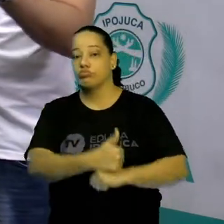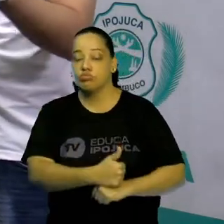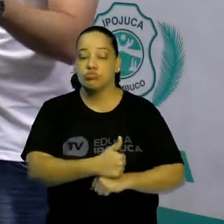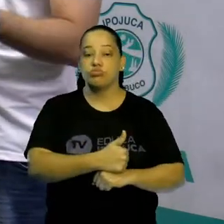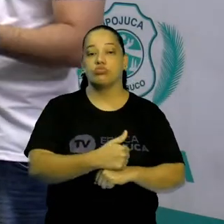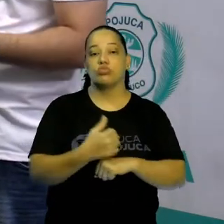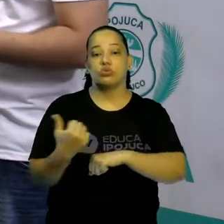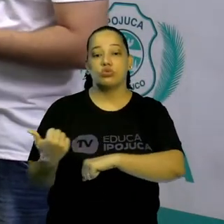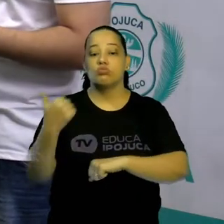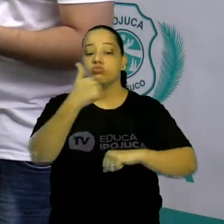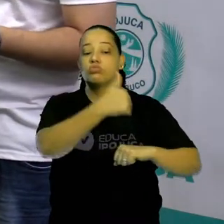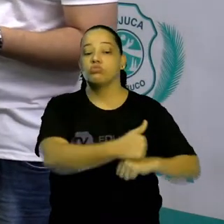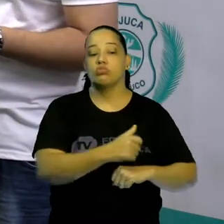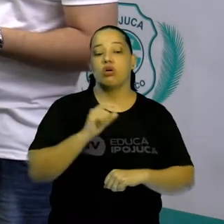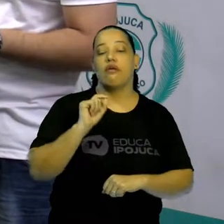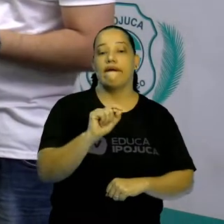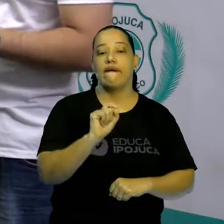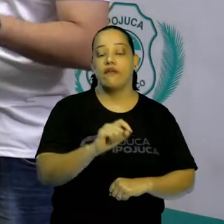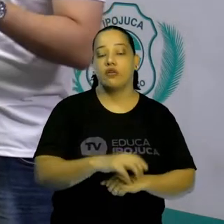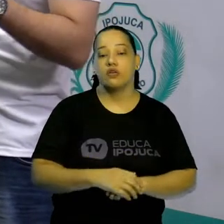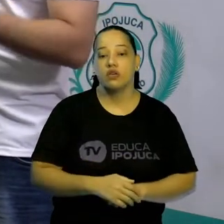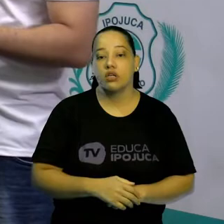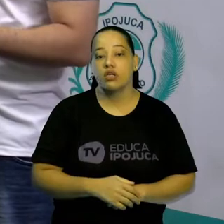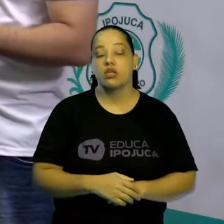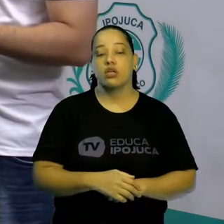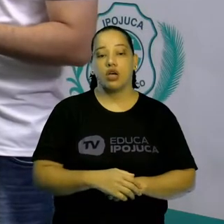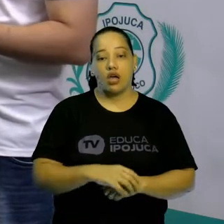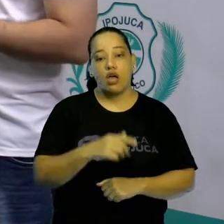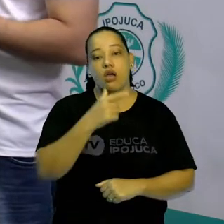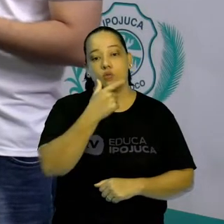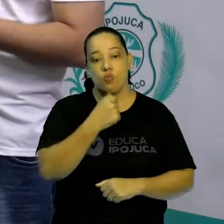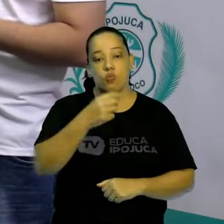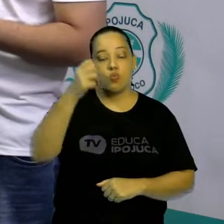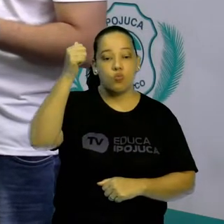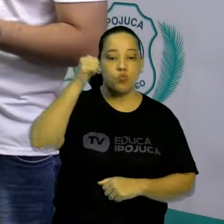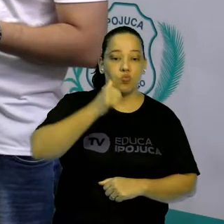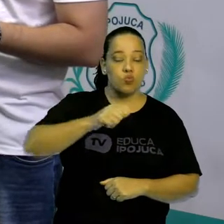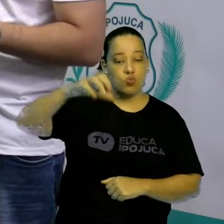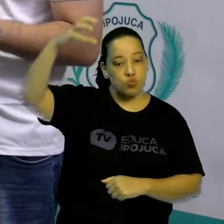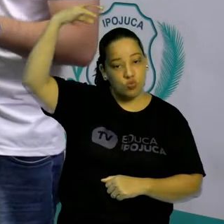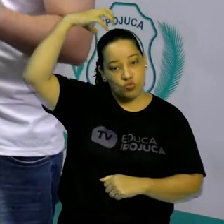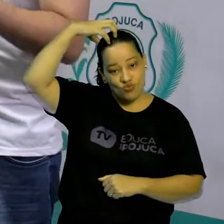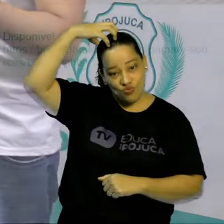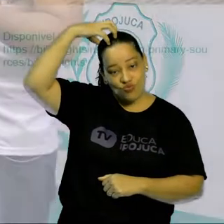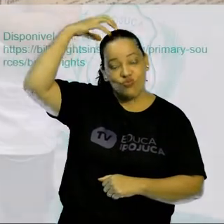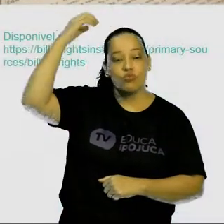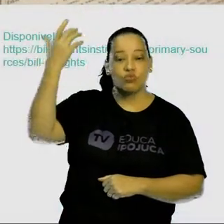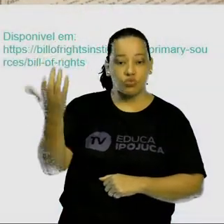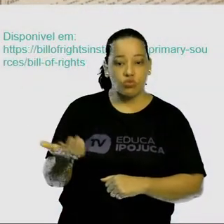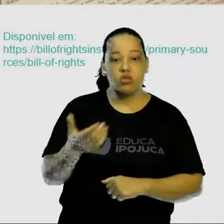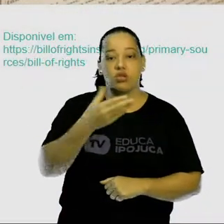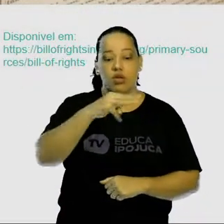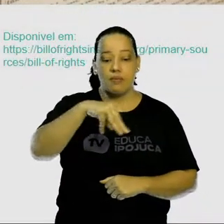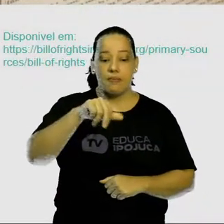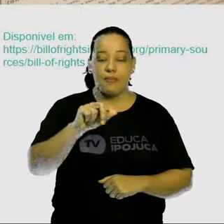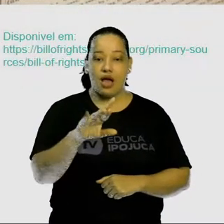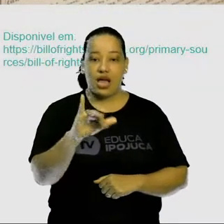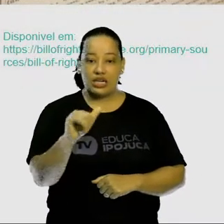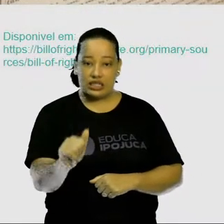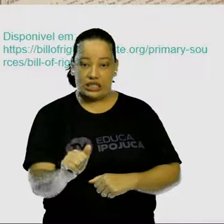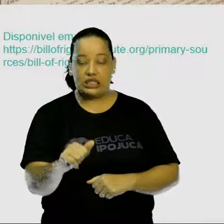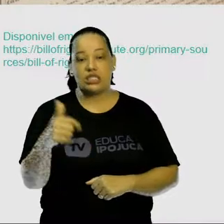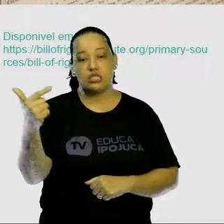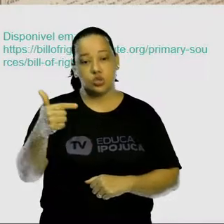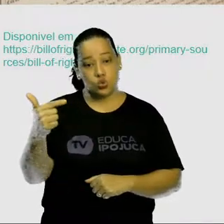acabar assumindo o poder, vai ser justamente a rainha Maria II e o seu esposo, o Guilherme de